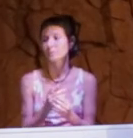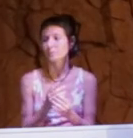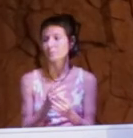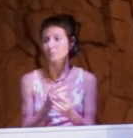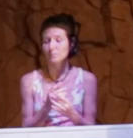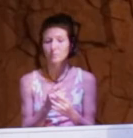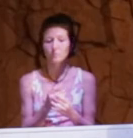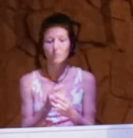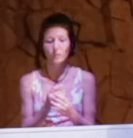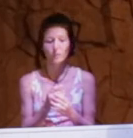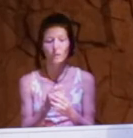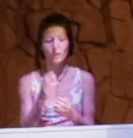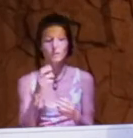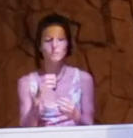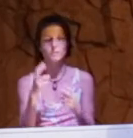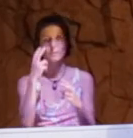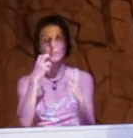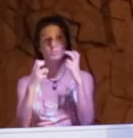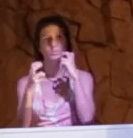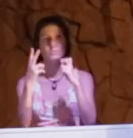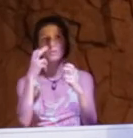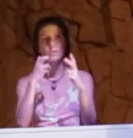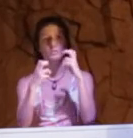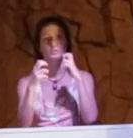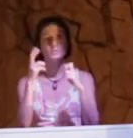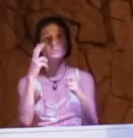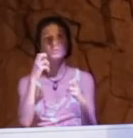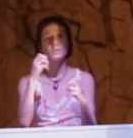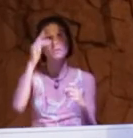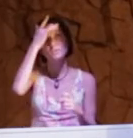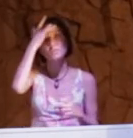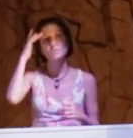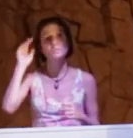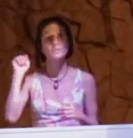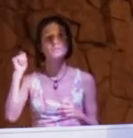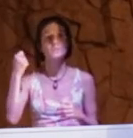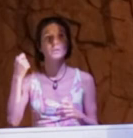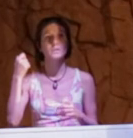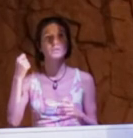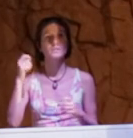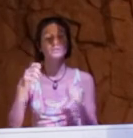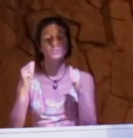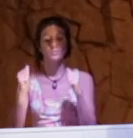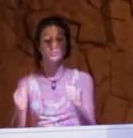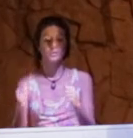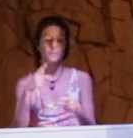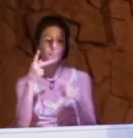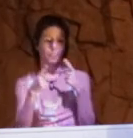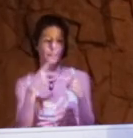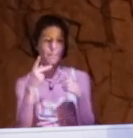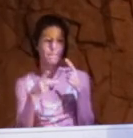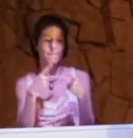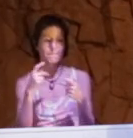si mesmos, né, e para fazer isso circular. Porque a gente não pode esquecer que a